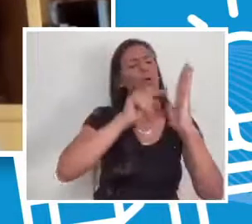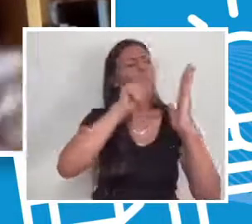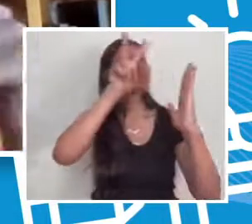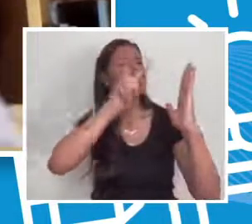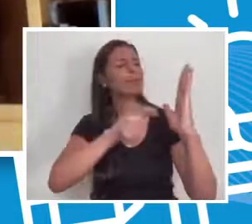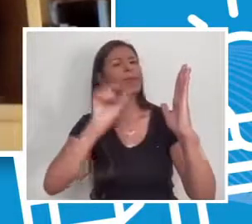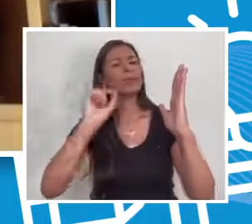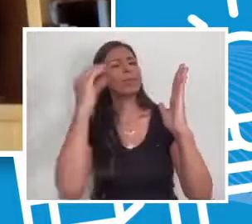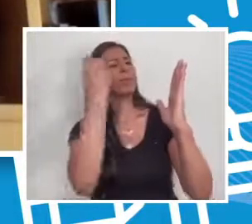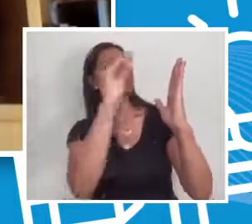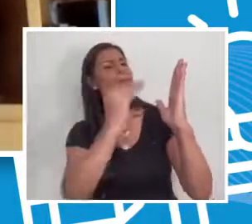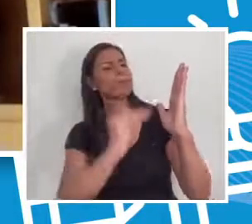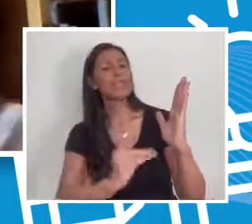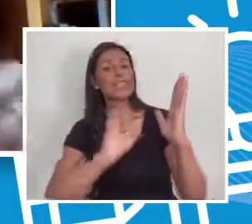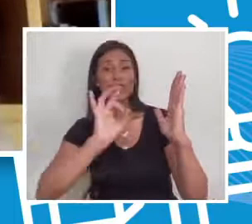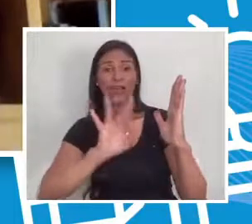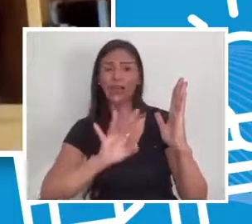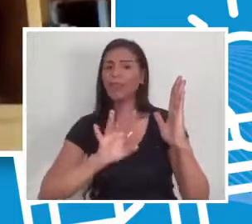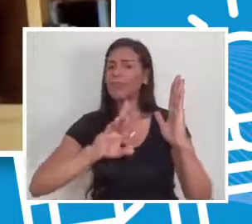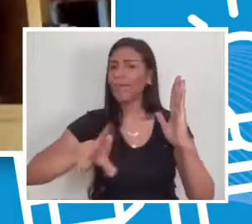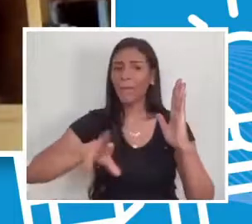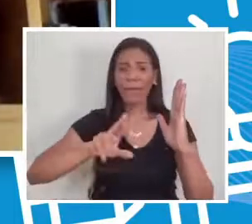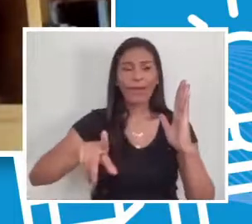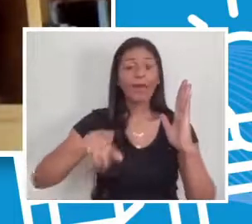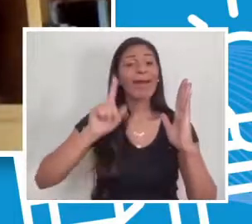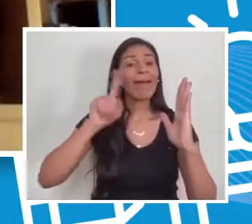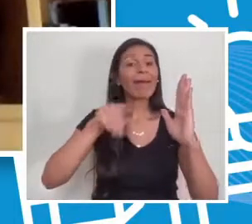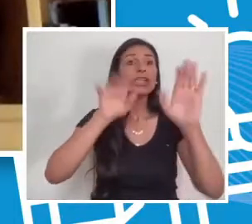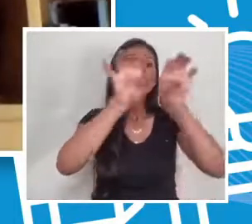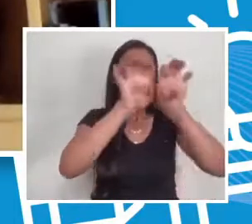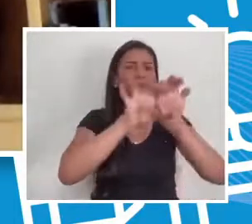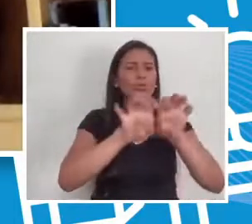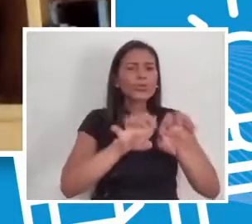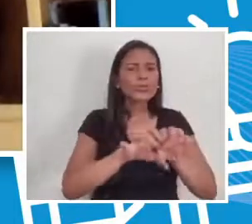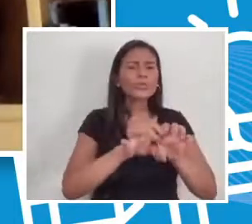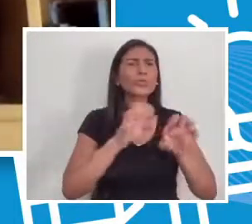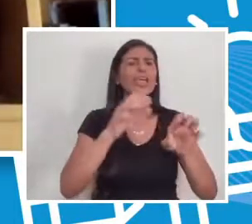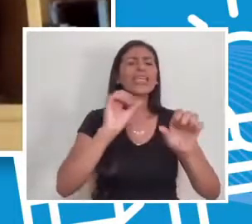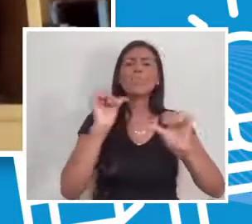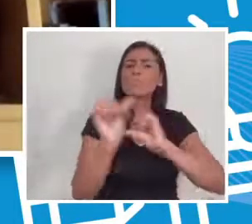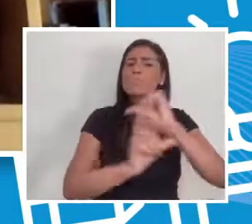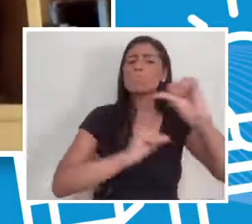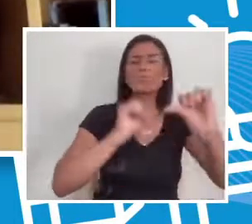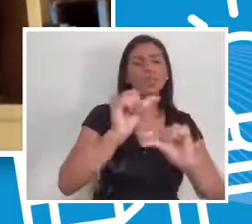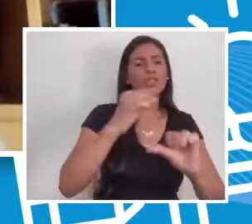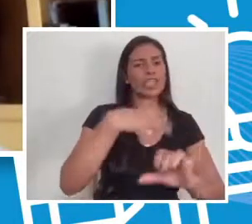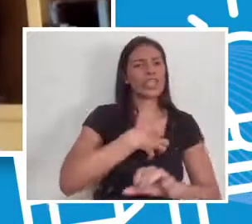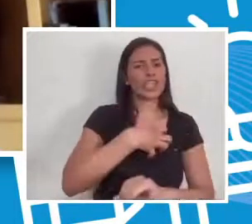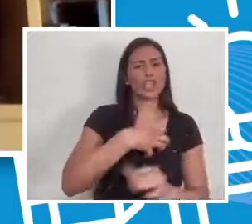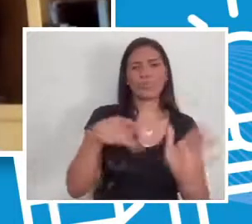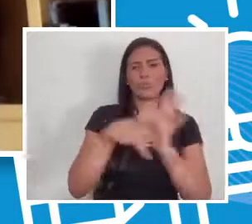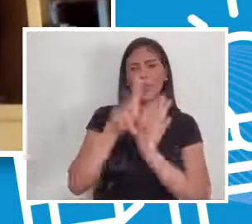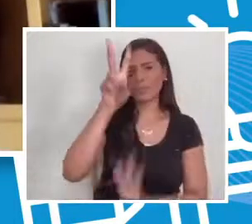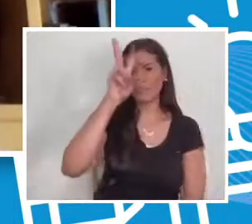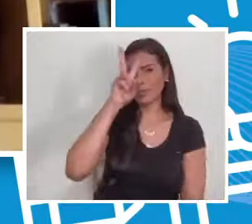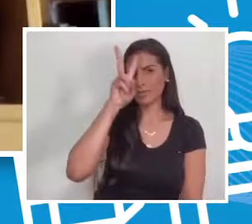mas é toda uma arquitetura que muda muito a forma do ensino médio. Então, eu passo a ter